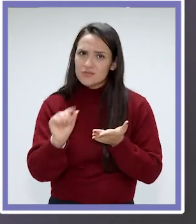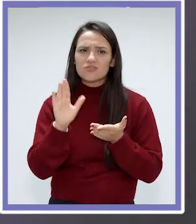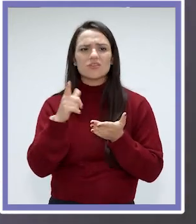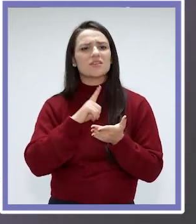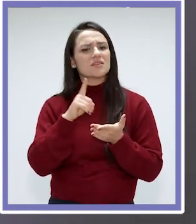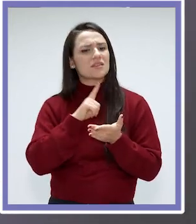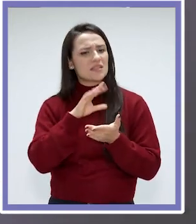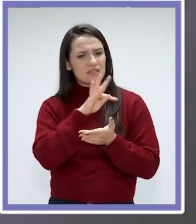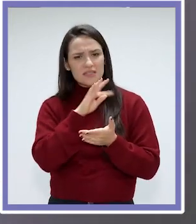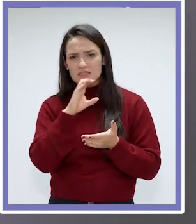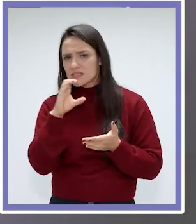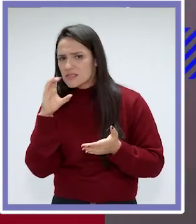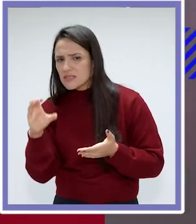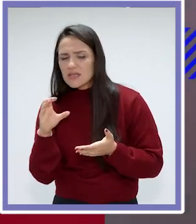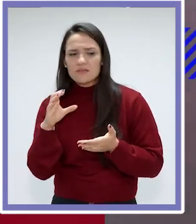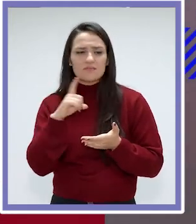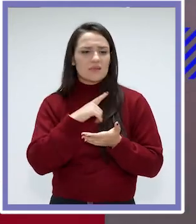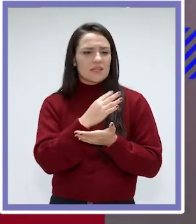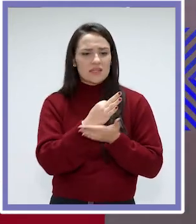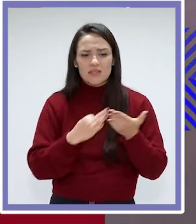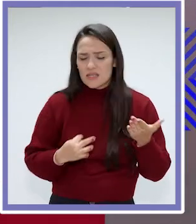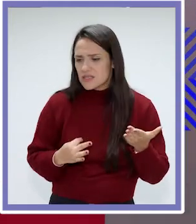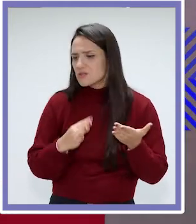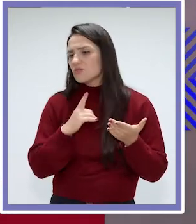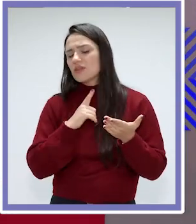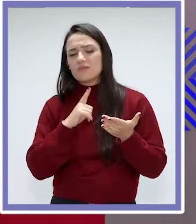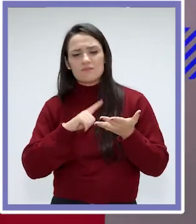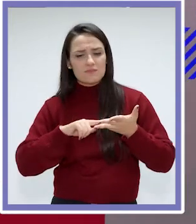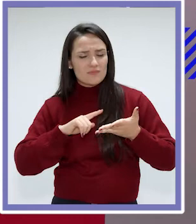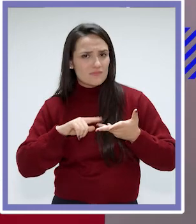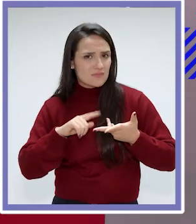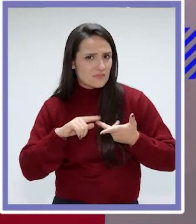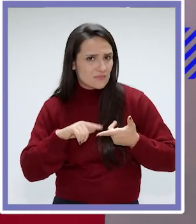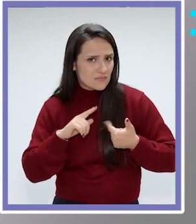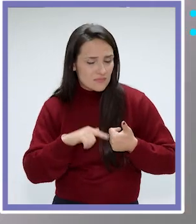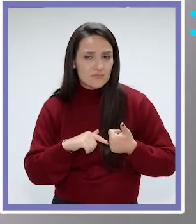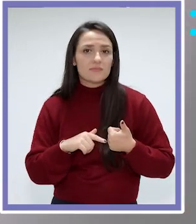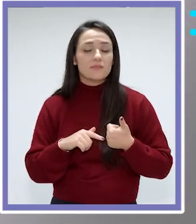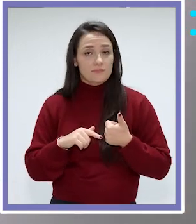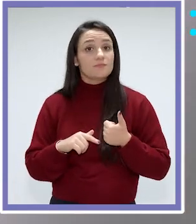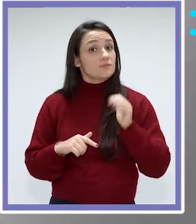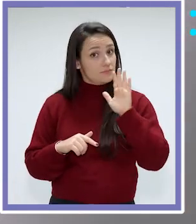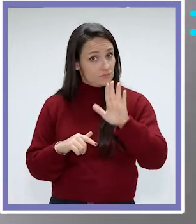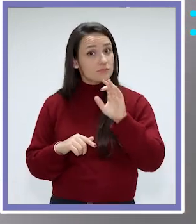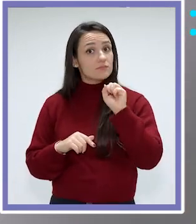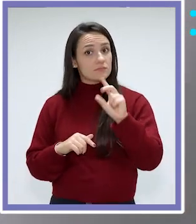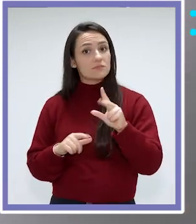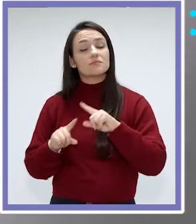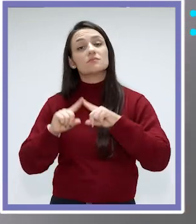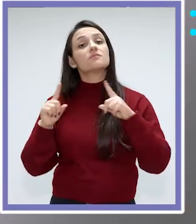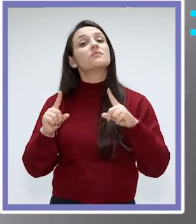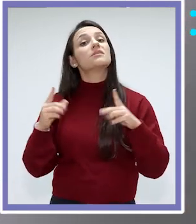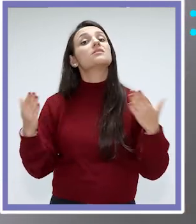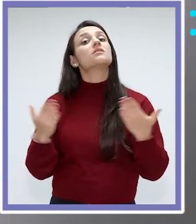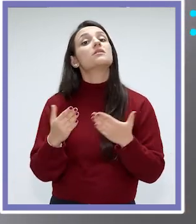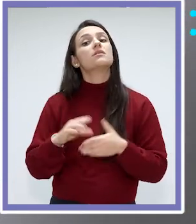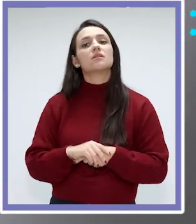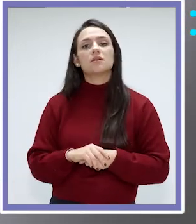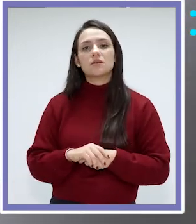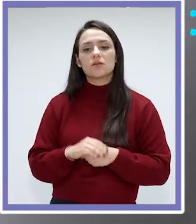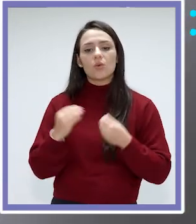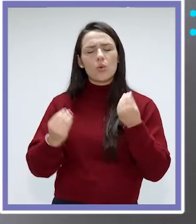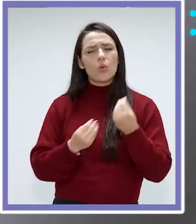publicado, dissertação, a iniciação científica, vários apontamentos. Como que